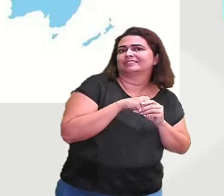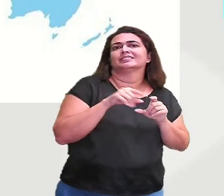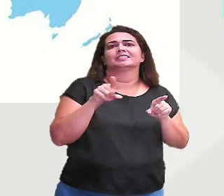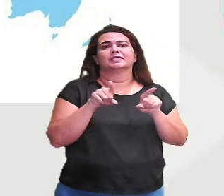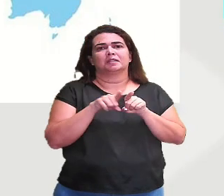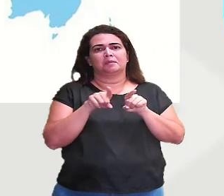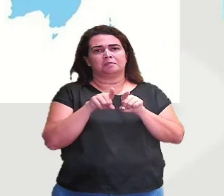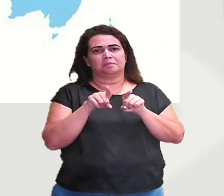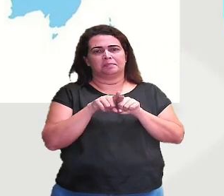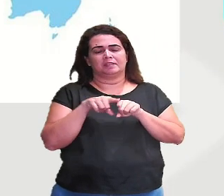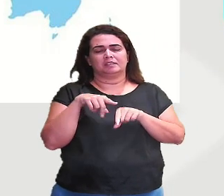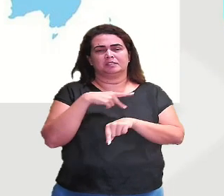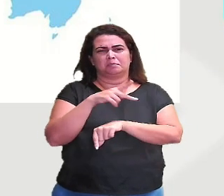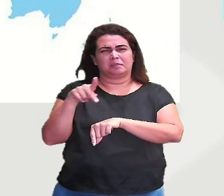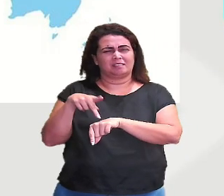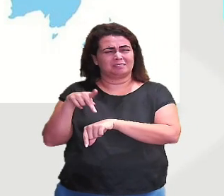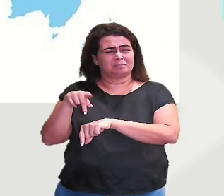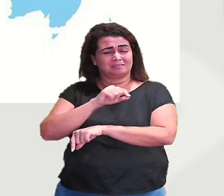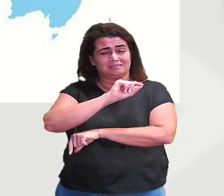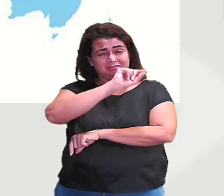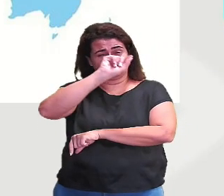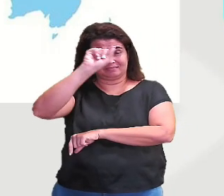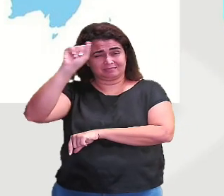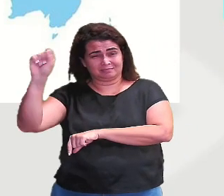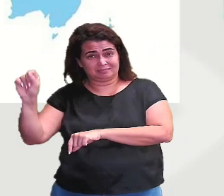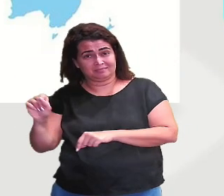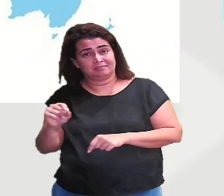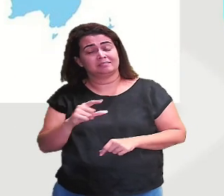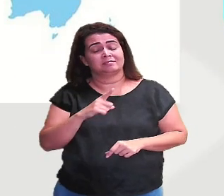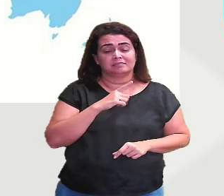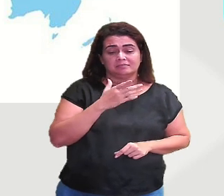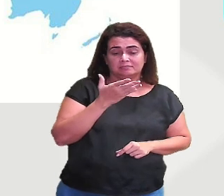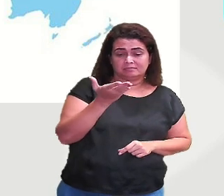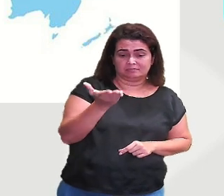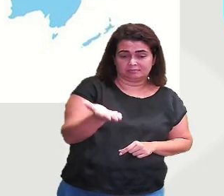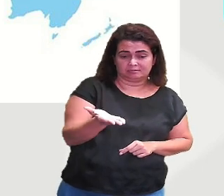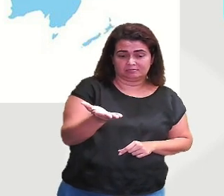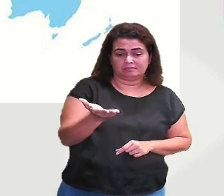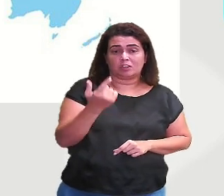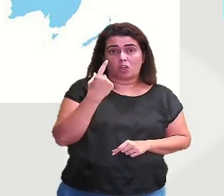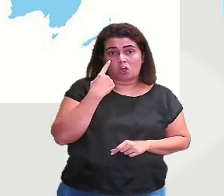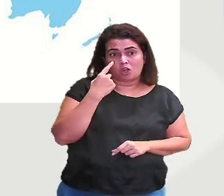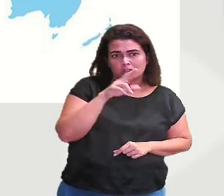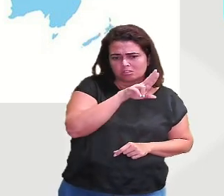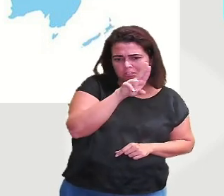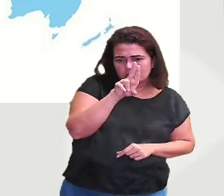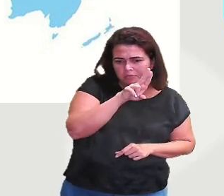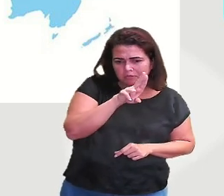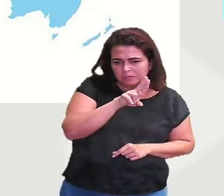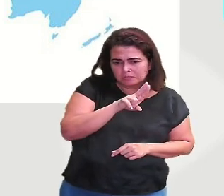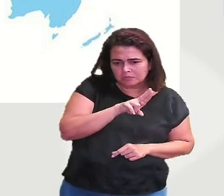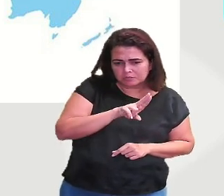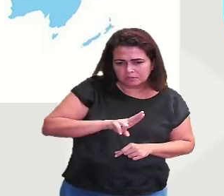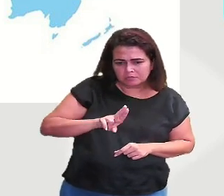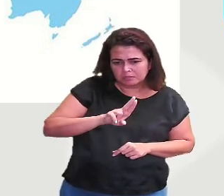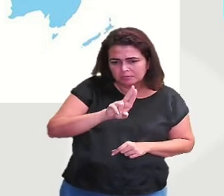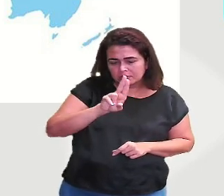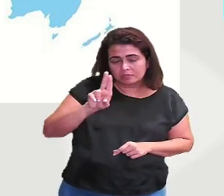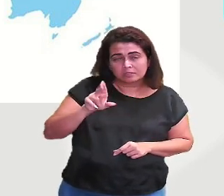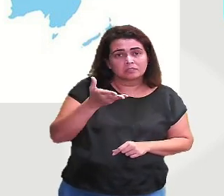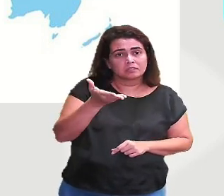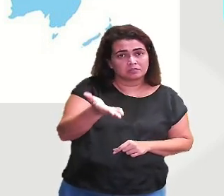e outros países, como a África do Sul, Colômbia, Peru, que estavam em crescimento econômico,